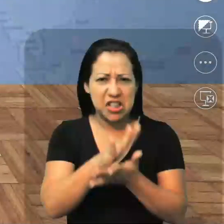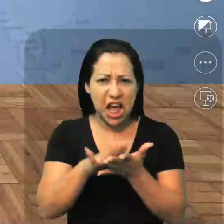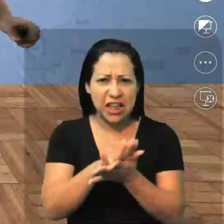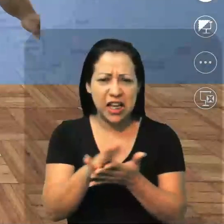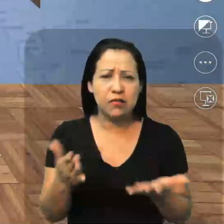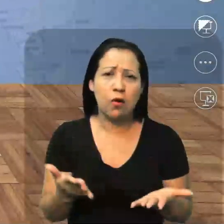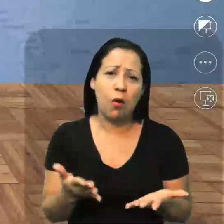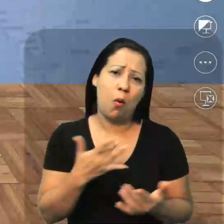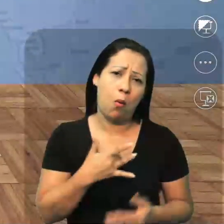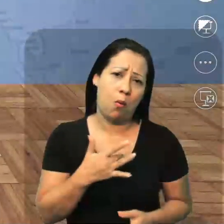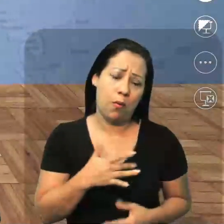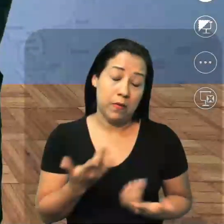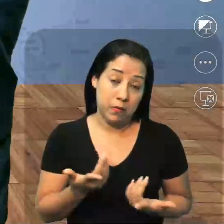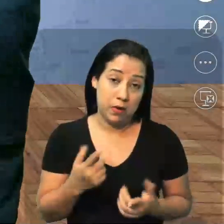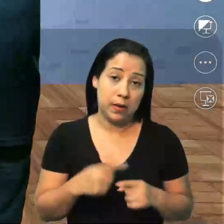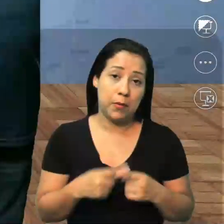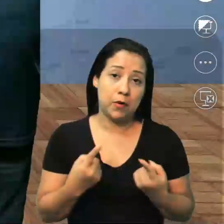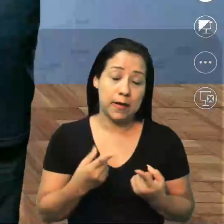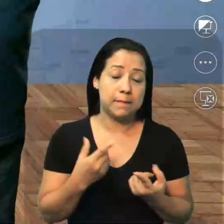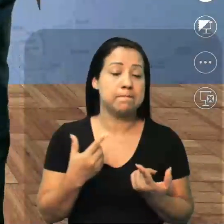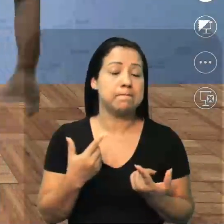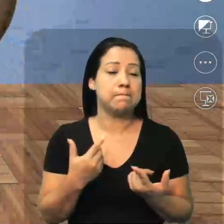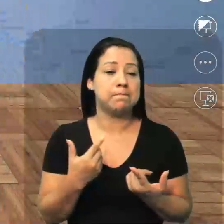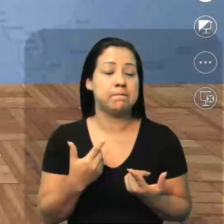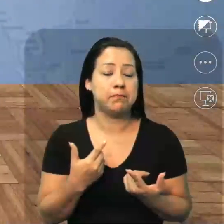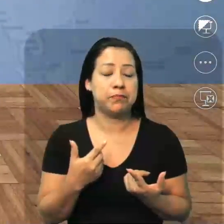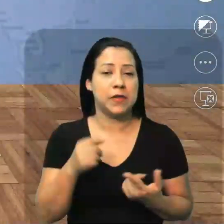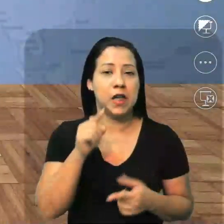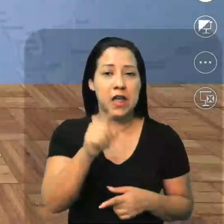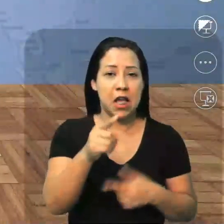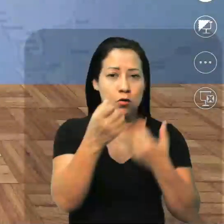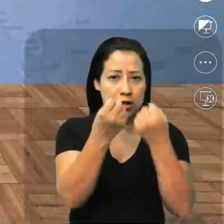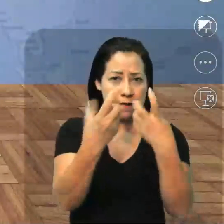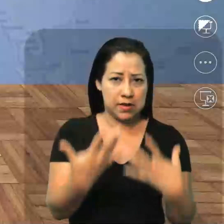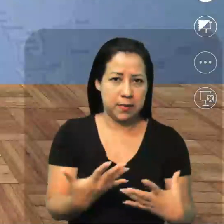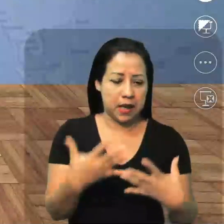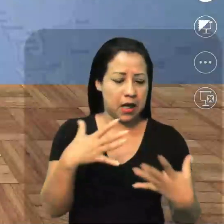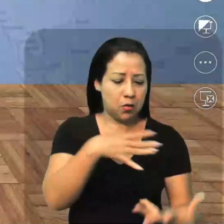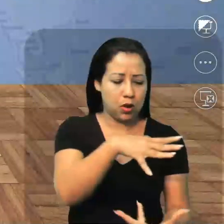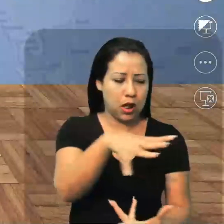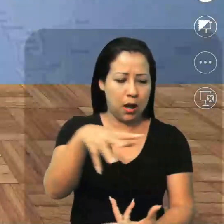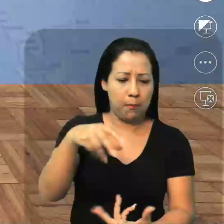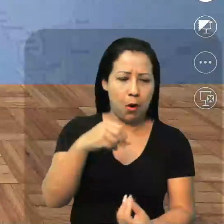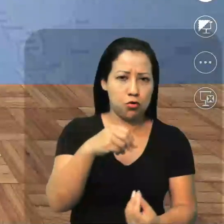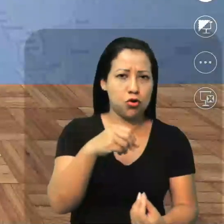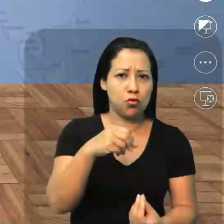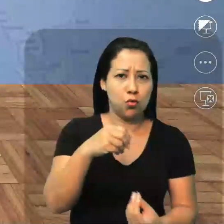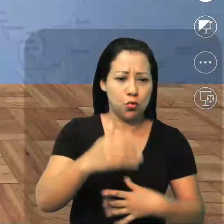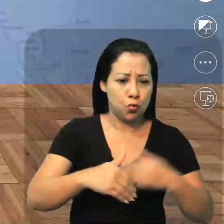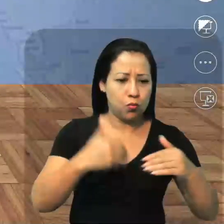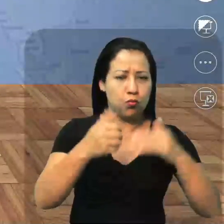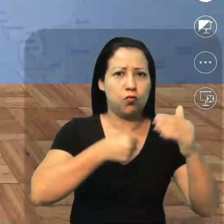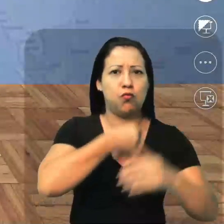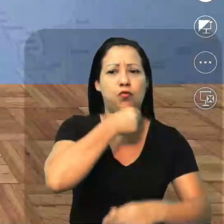Eu não estava falando agora para vocês que a população do mundo está envelhecendo?